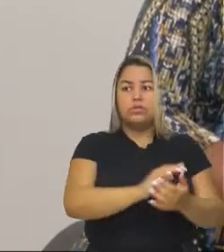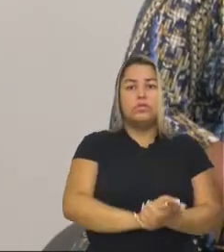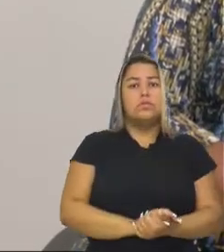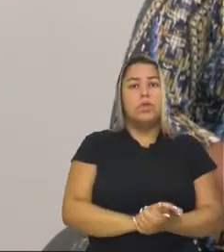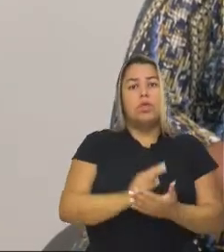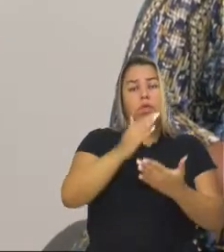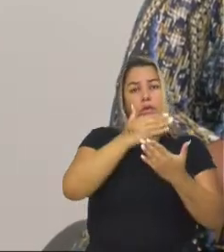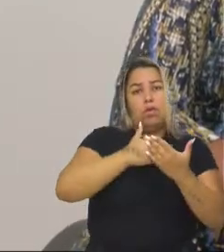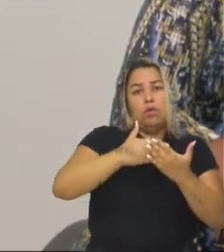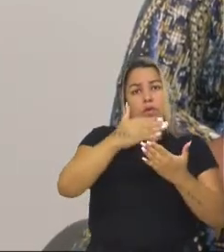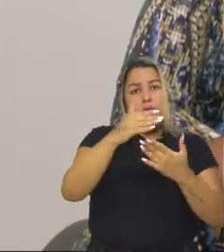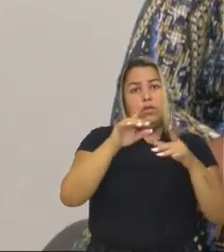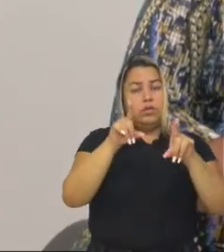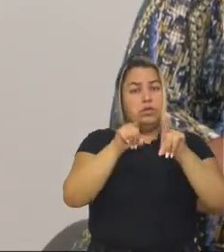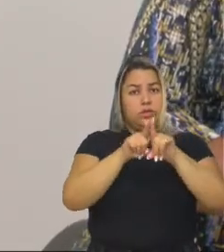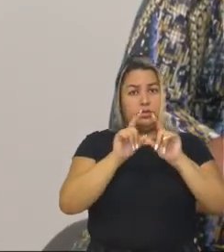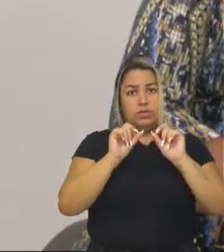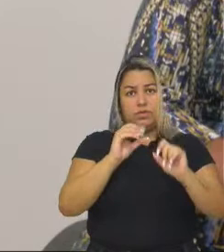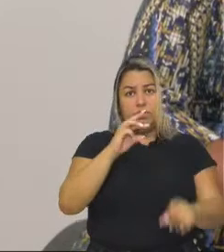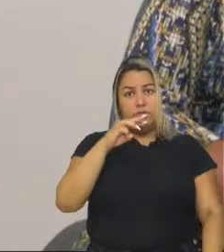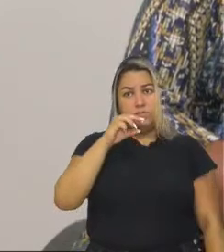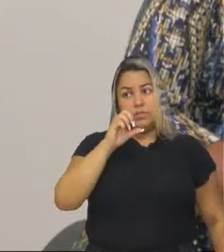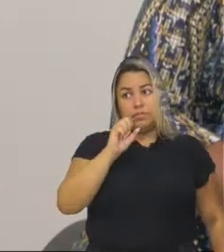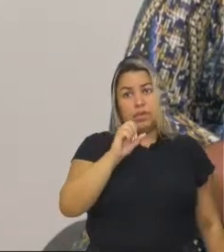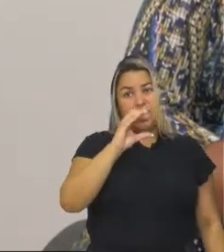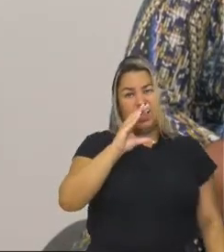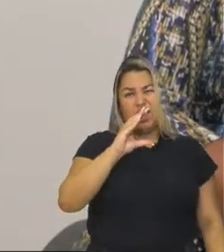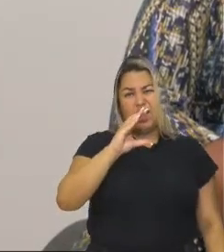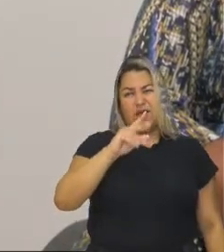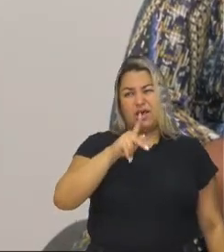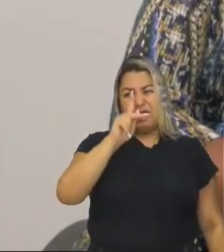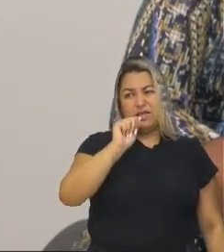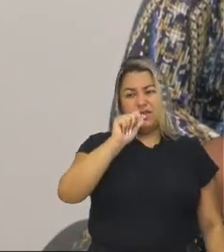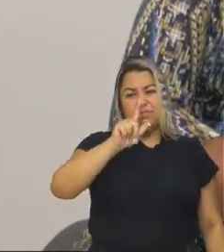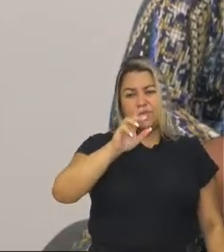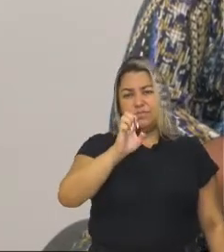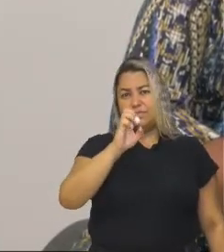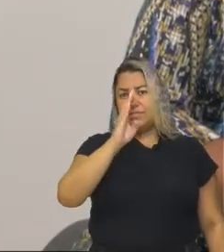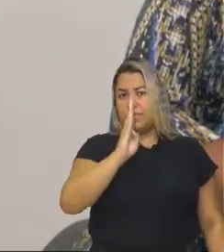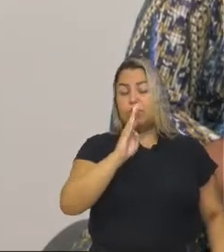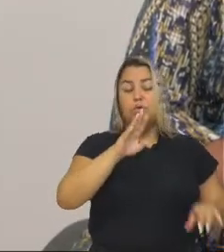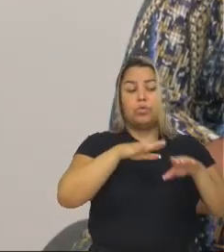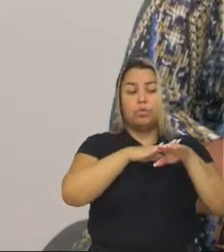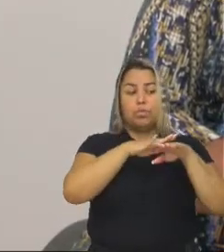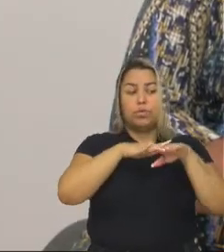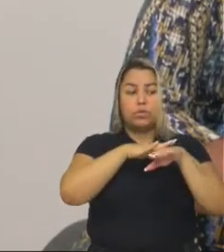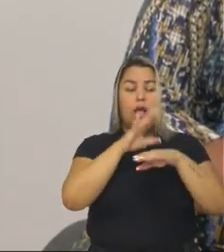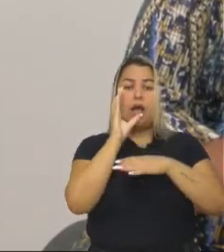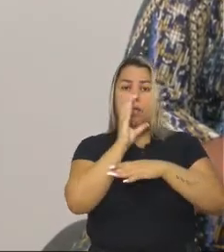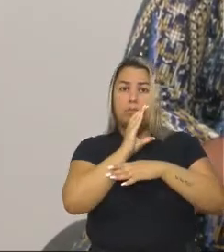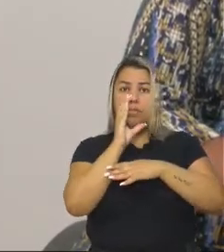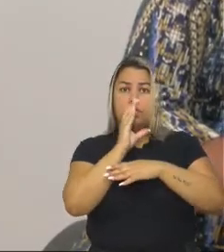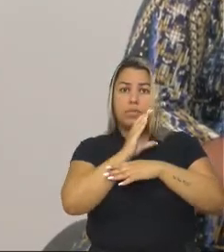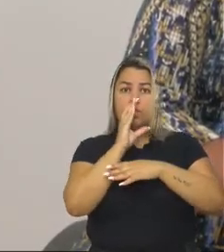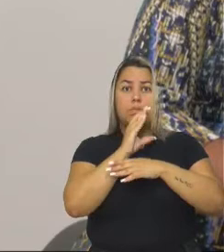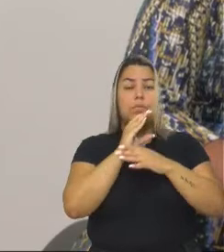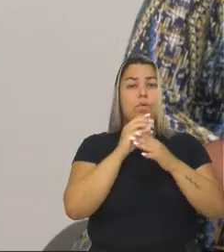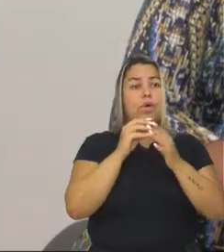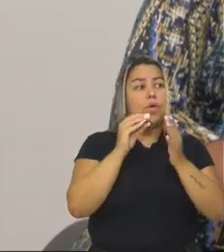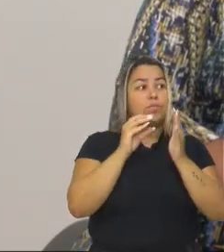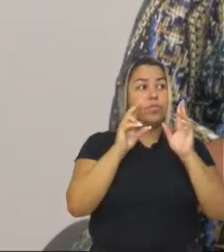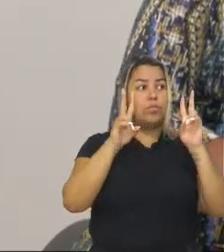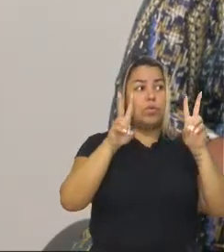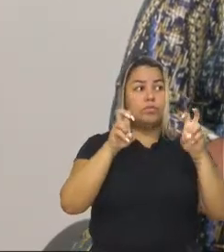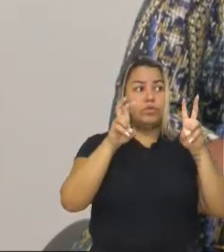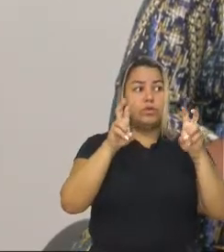começando pela Keila, depois para a Simi, para a Caleb e para a Jaqueline, e uma conversa relativamente rápida, pautando um pouco esses temas